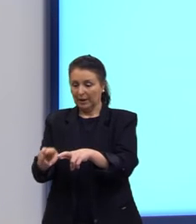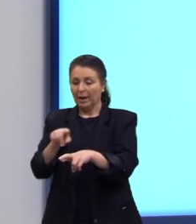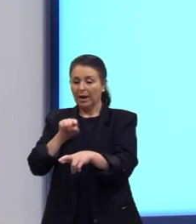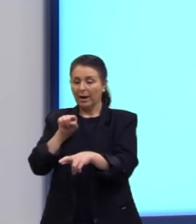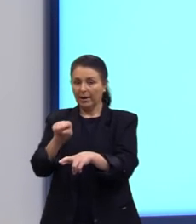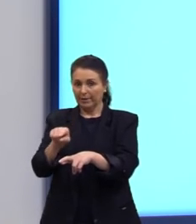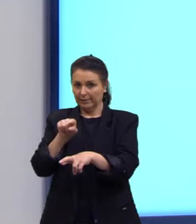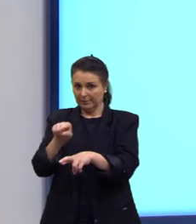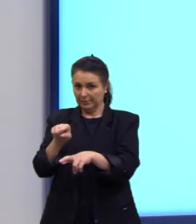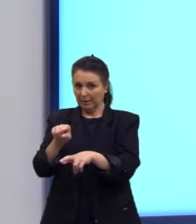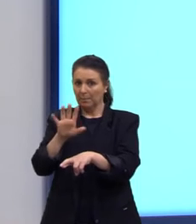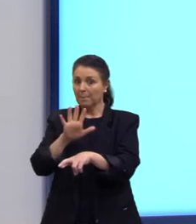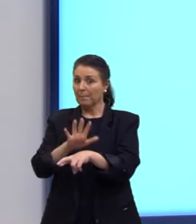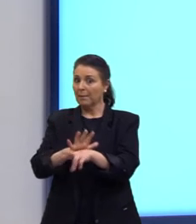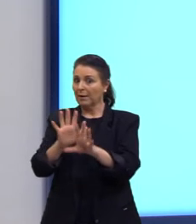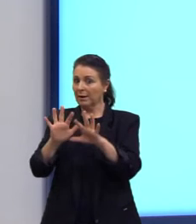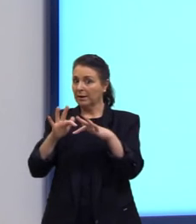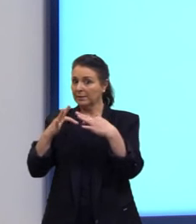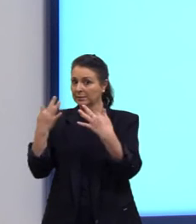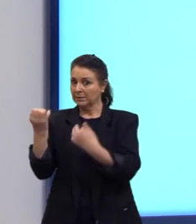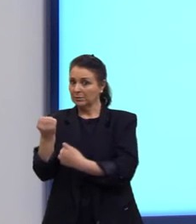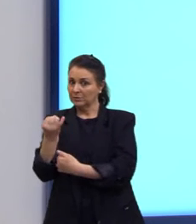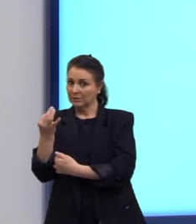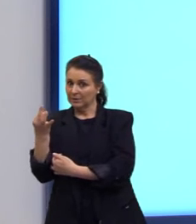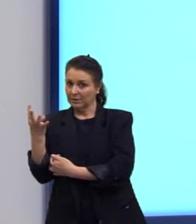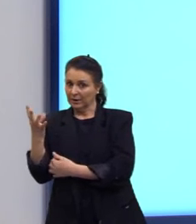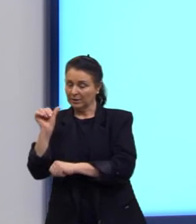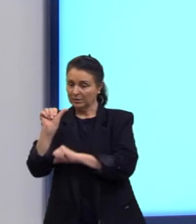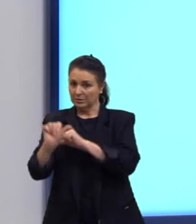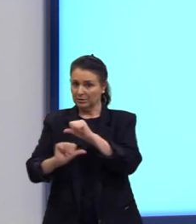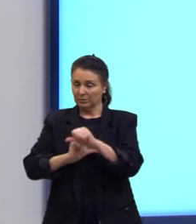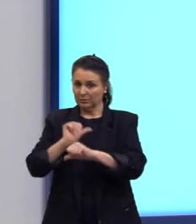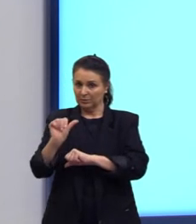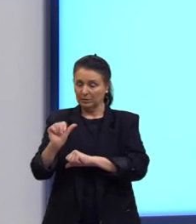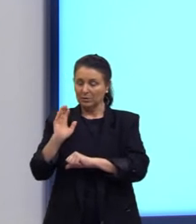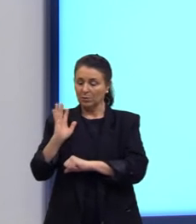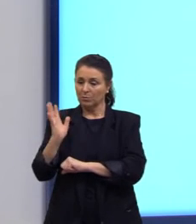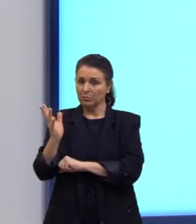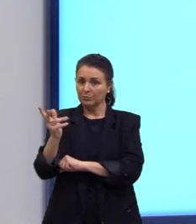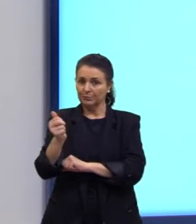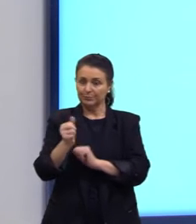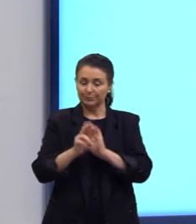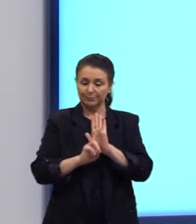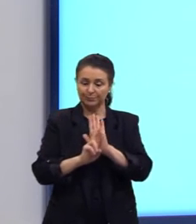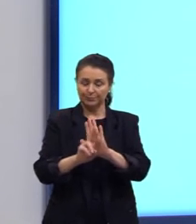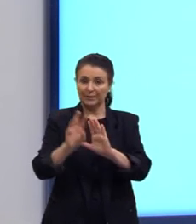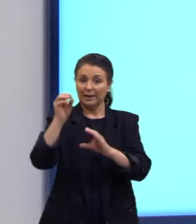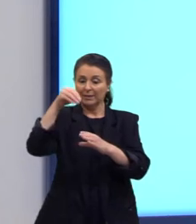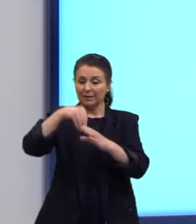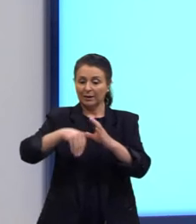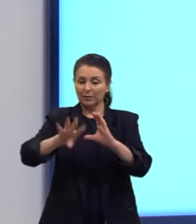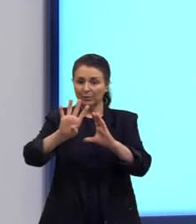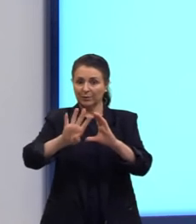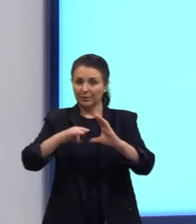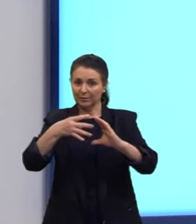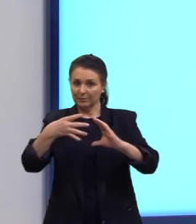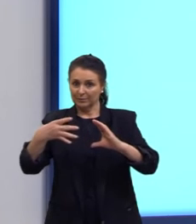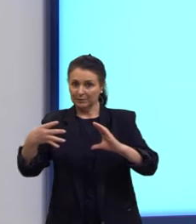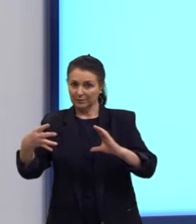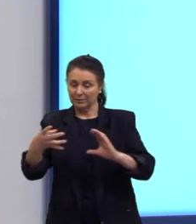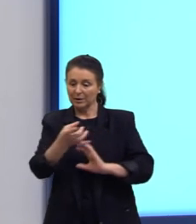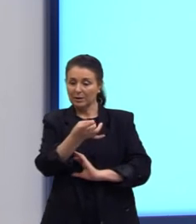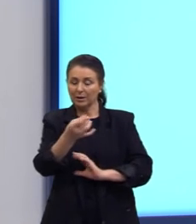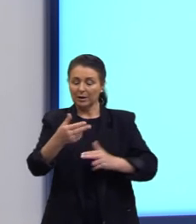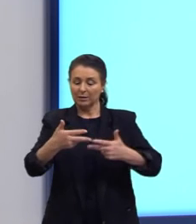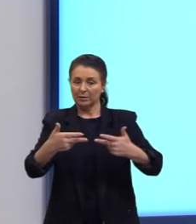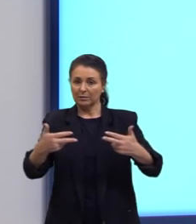fluxo de famílias né maior fluxo de mudanças os dados estão representados na matriz e nós temos que cada